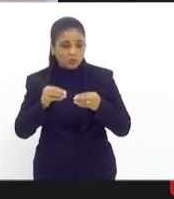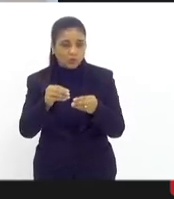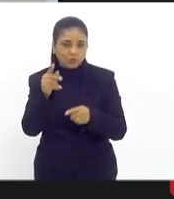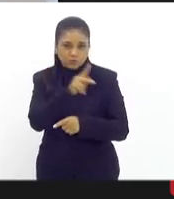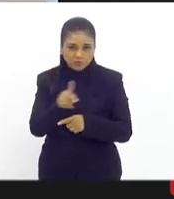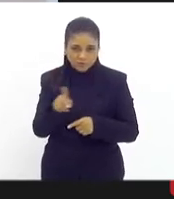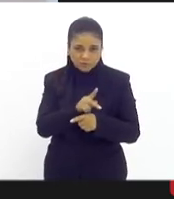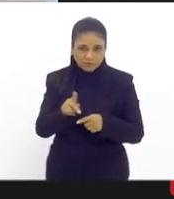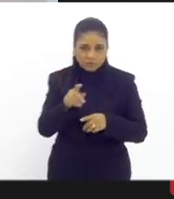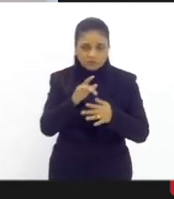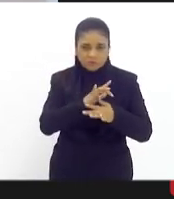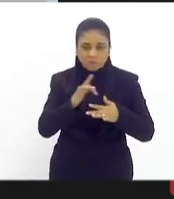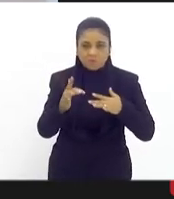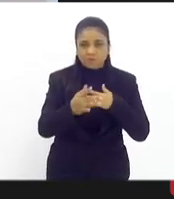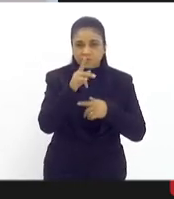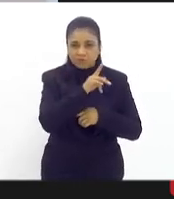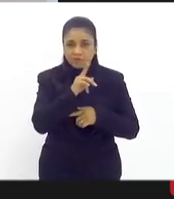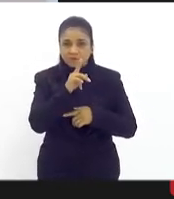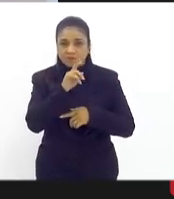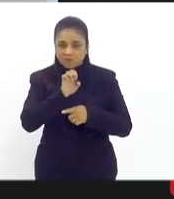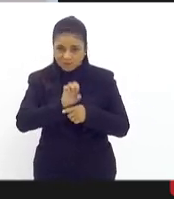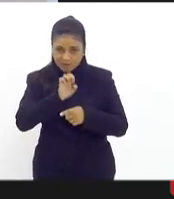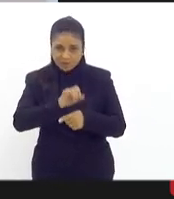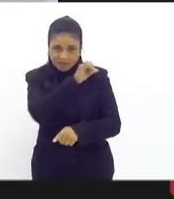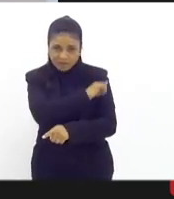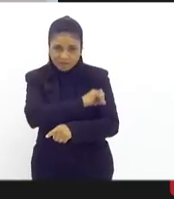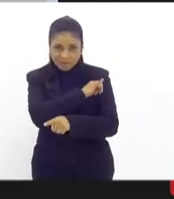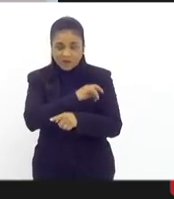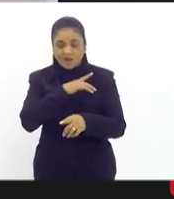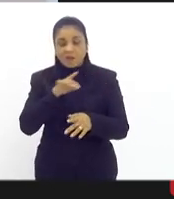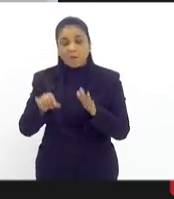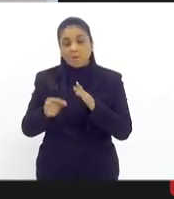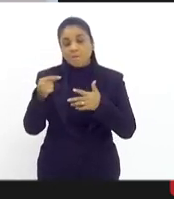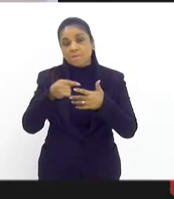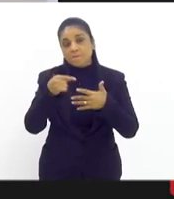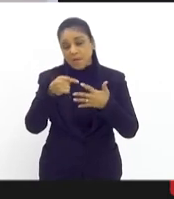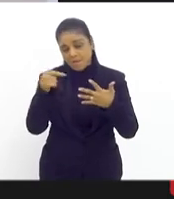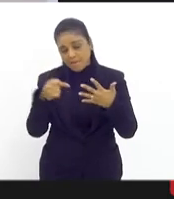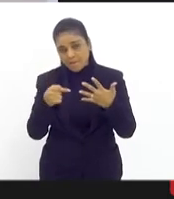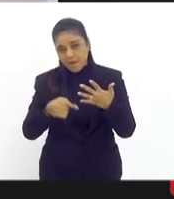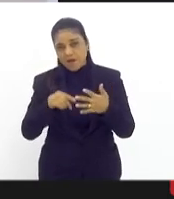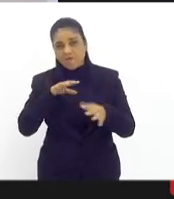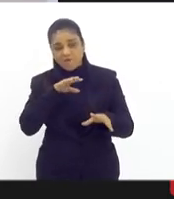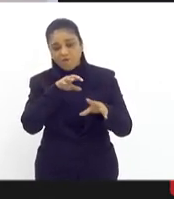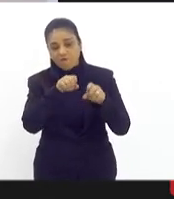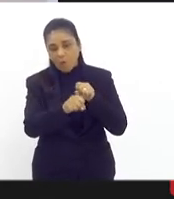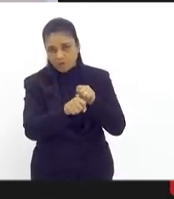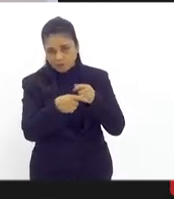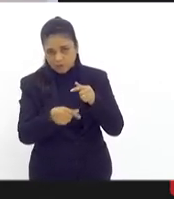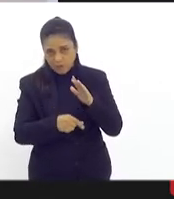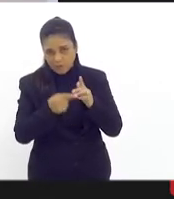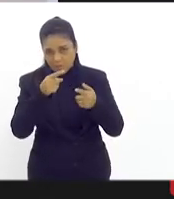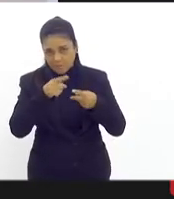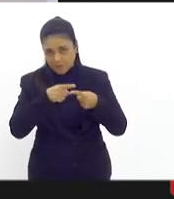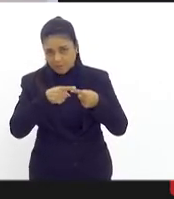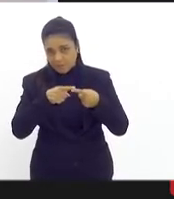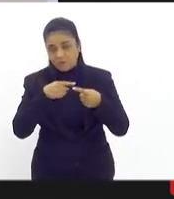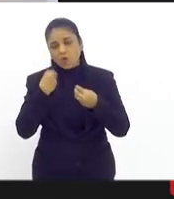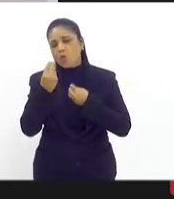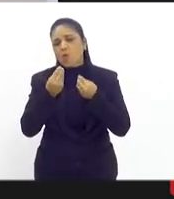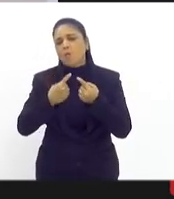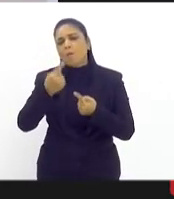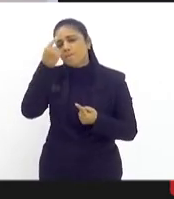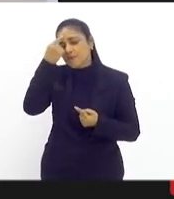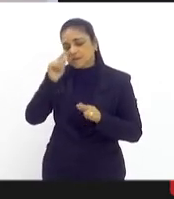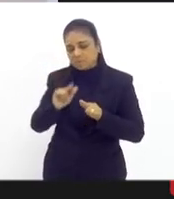da rede estadual. Então, primeiro ponto, antes de eu falar da formação, de algumas questões, uma reflexão de como é que a gente pensa na nossa